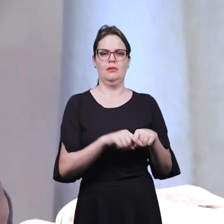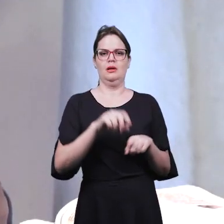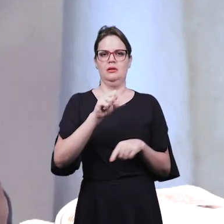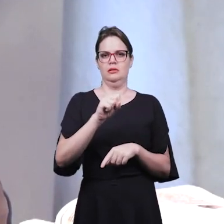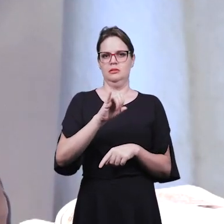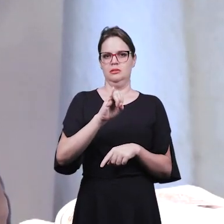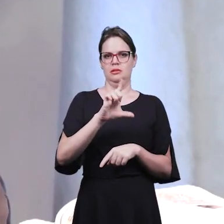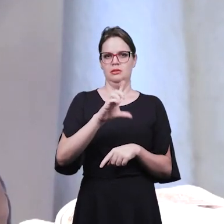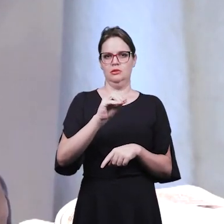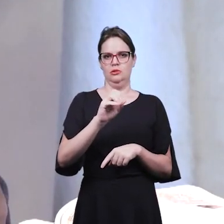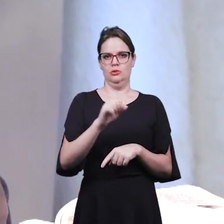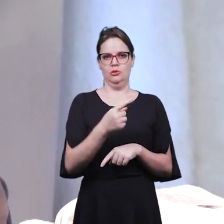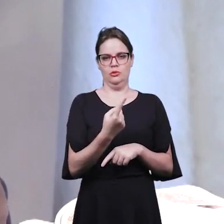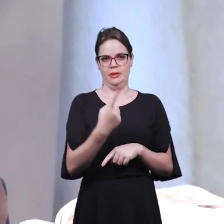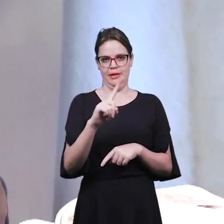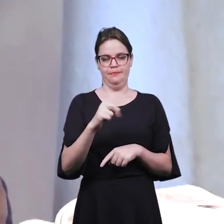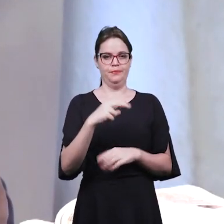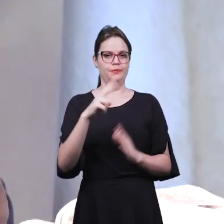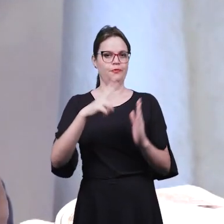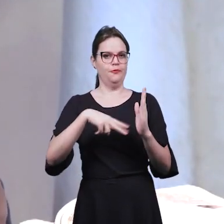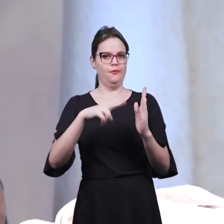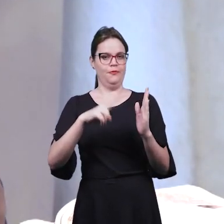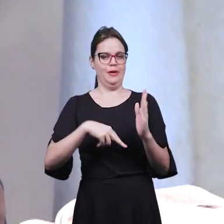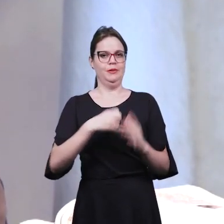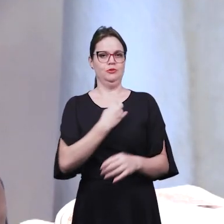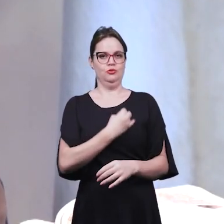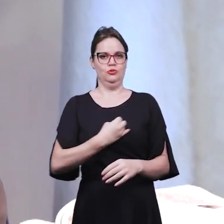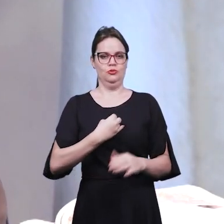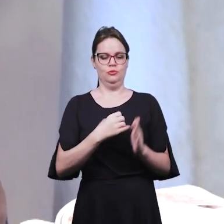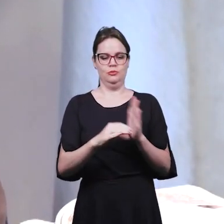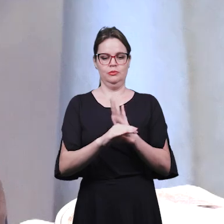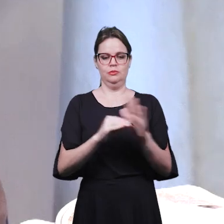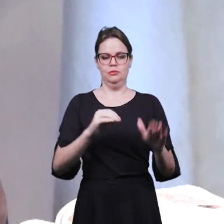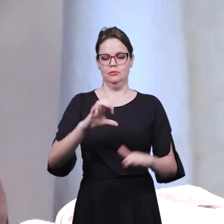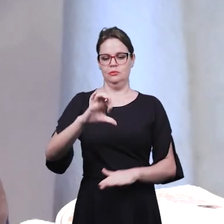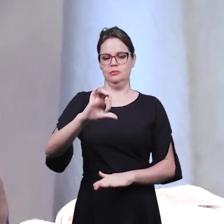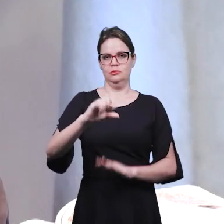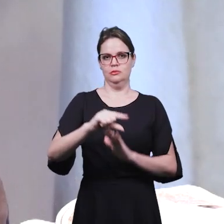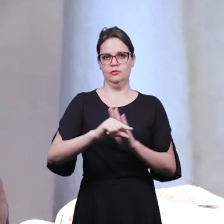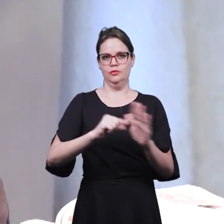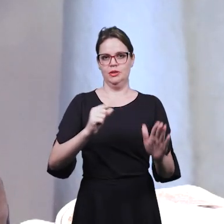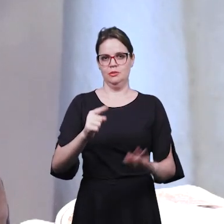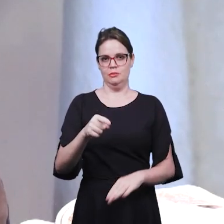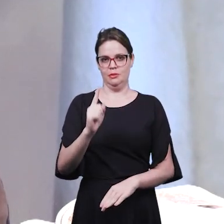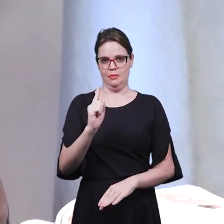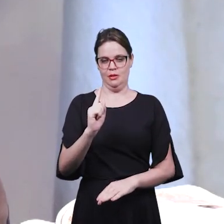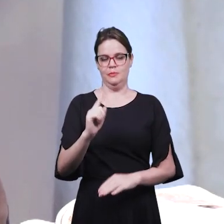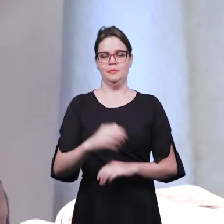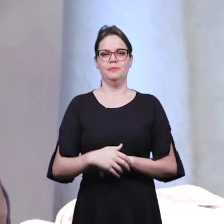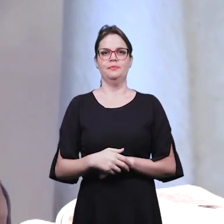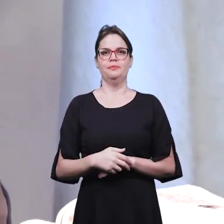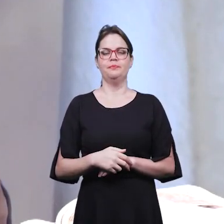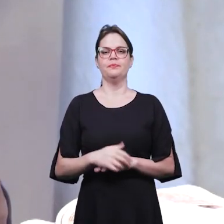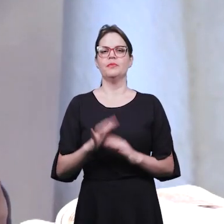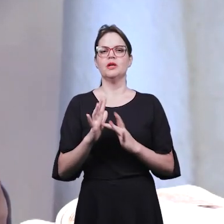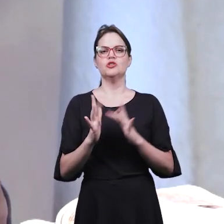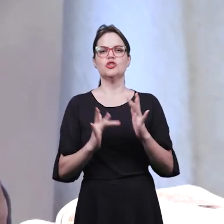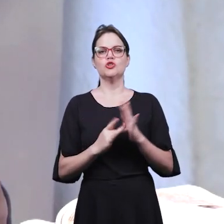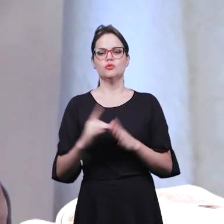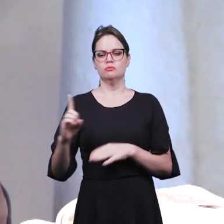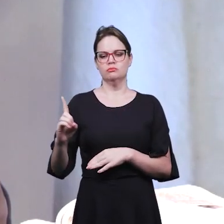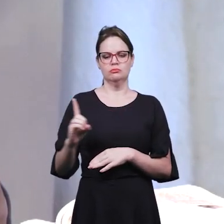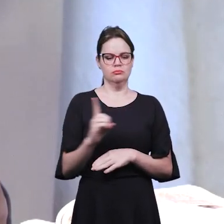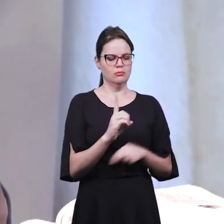aqui nós vamos ler Evangelho de João, capítulo 9, a partir do verso 1. É uma cura que Jesus fez